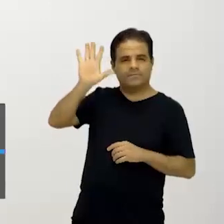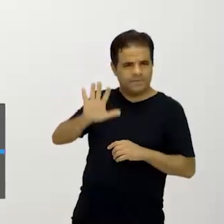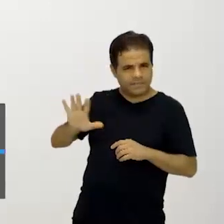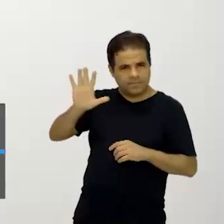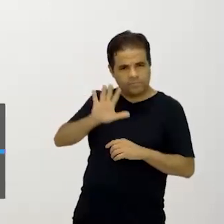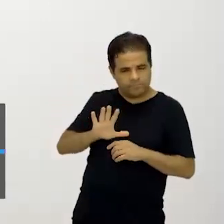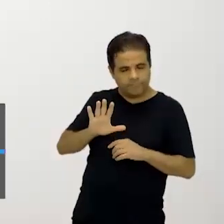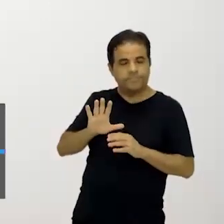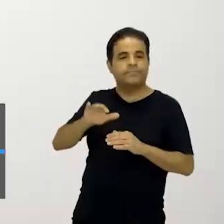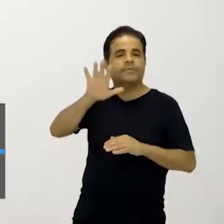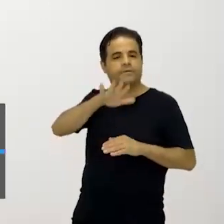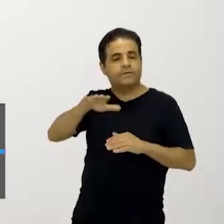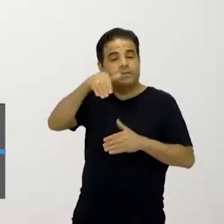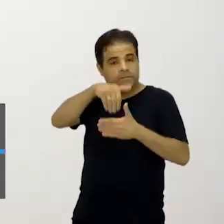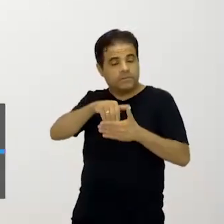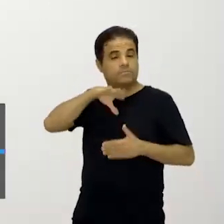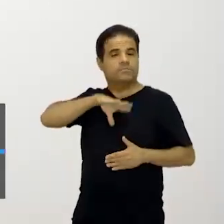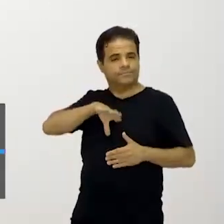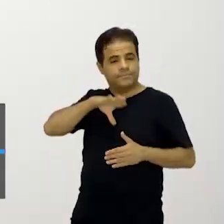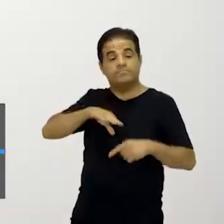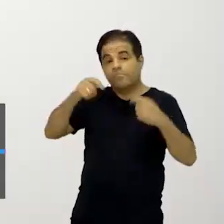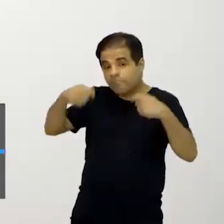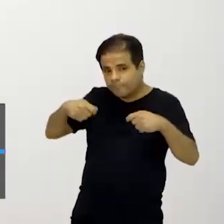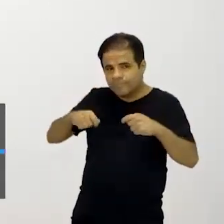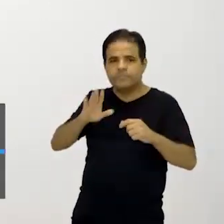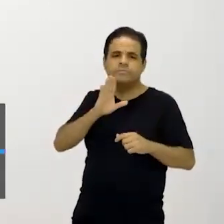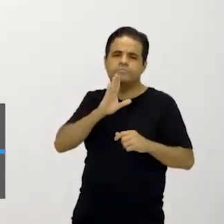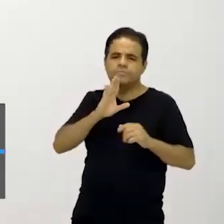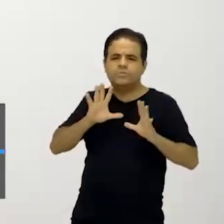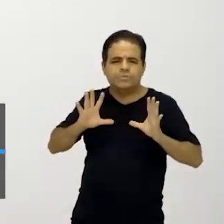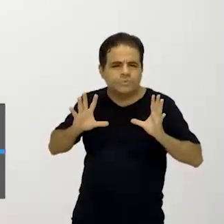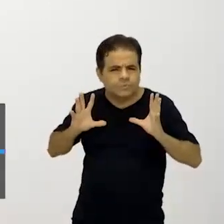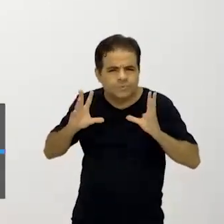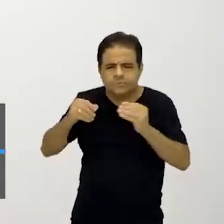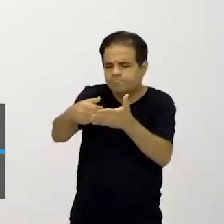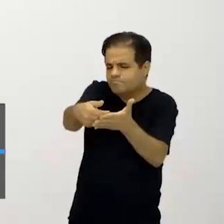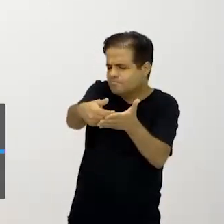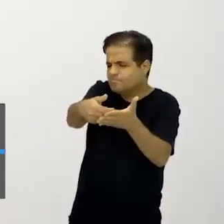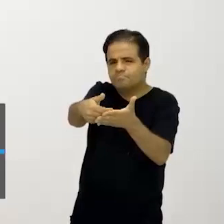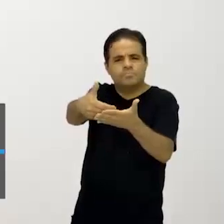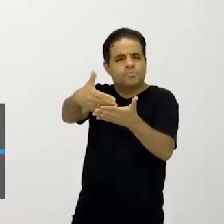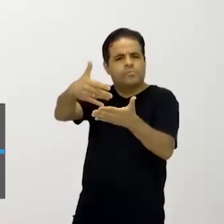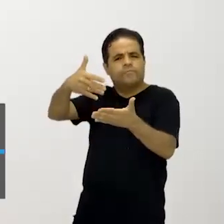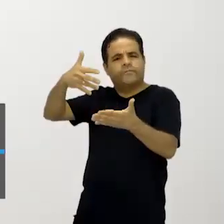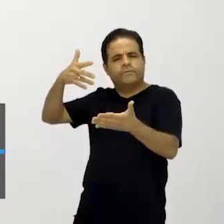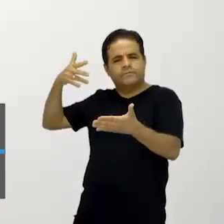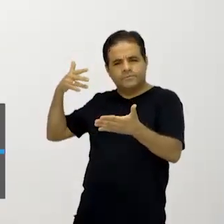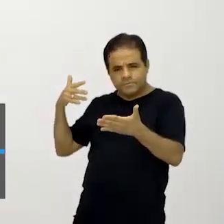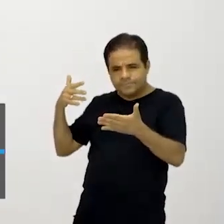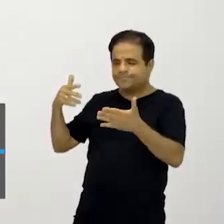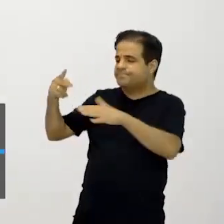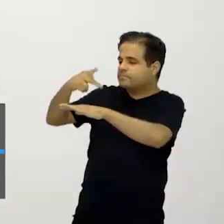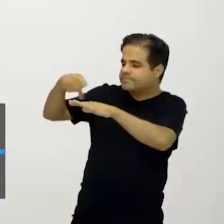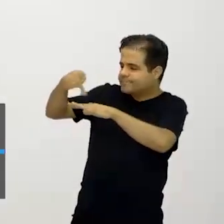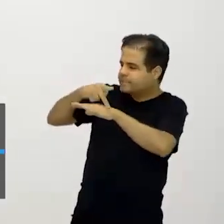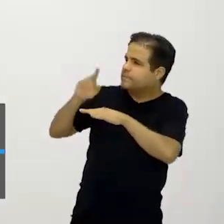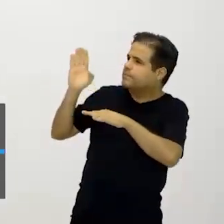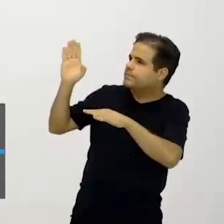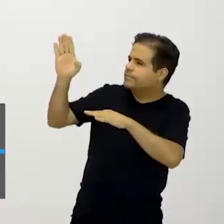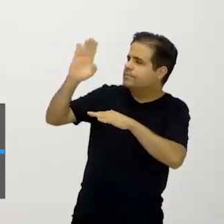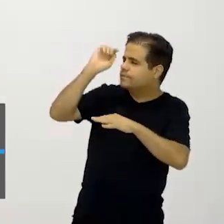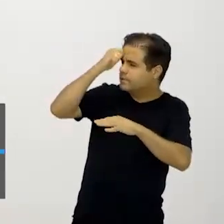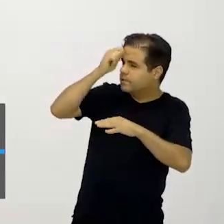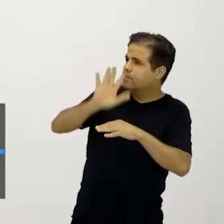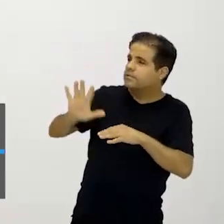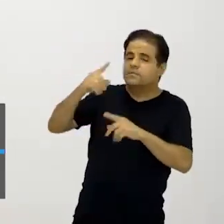língua portuguesa, a gente precisa conhecer todo esse panorama aí, quais são os países da África, o que